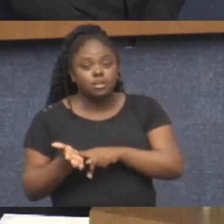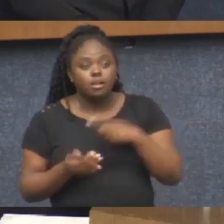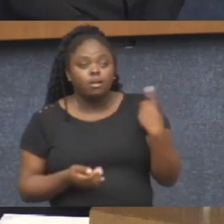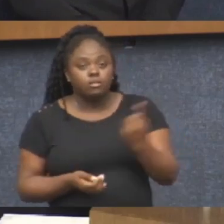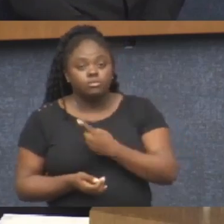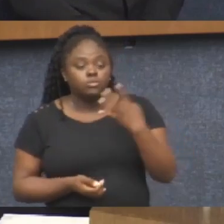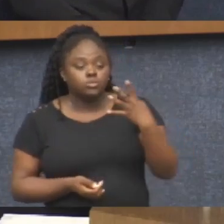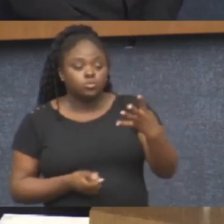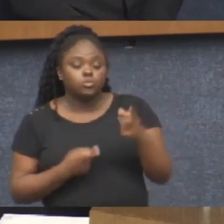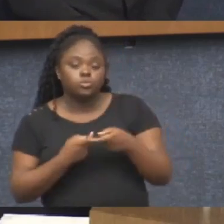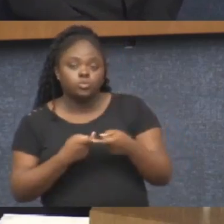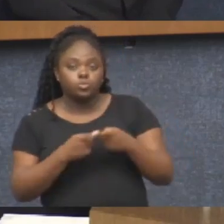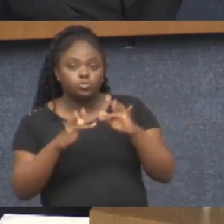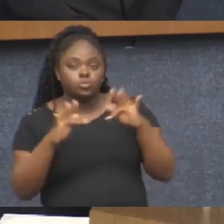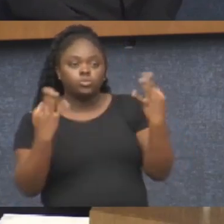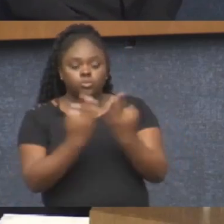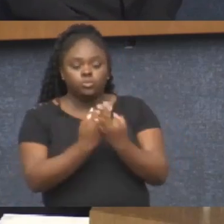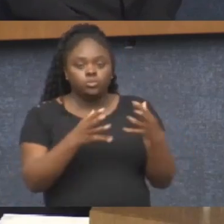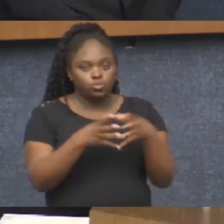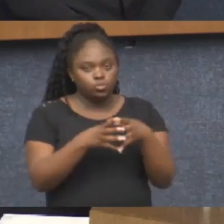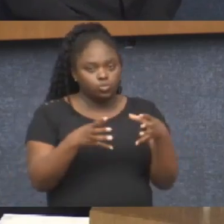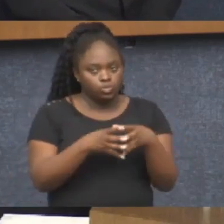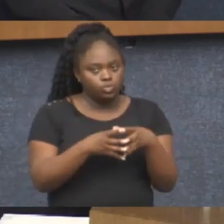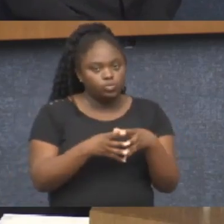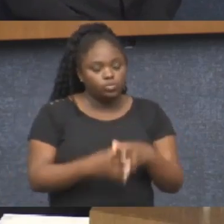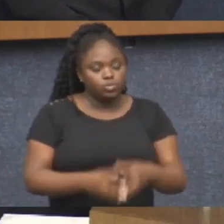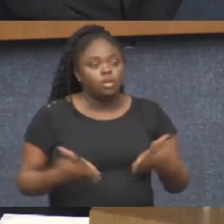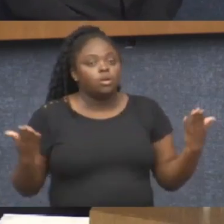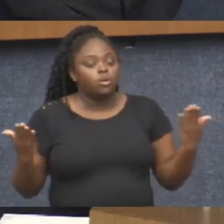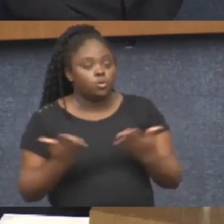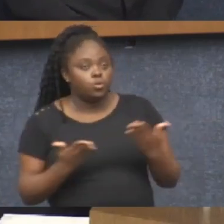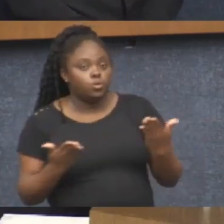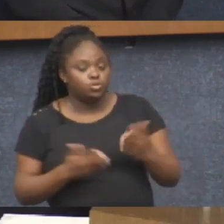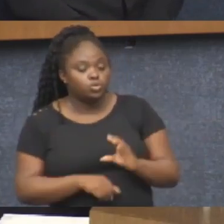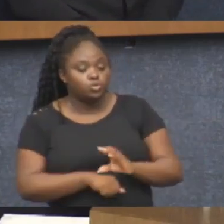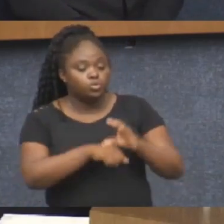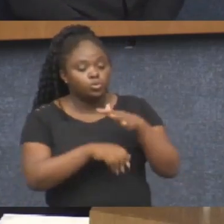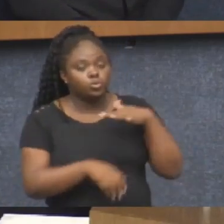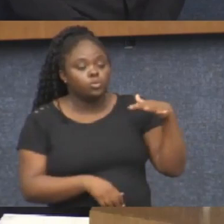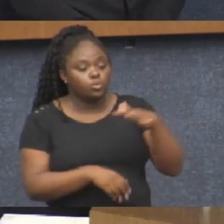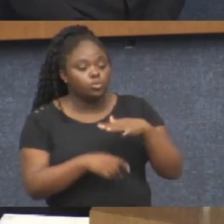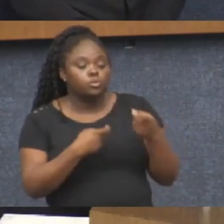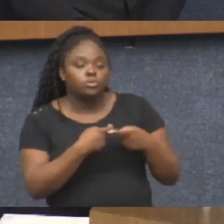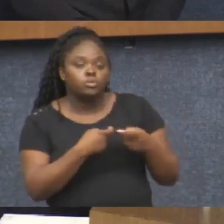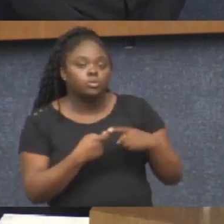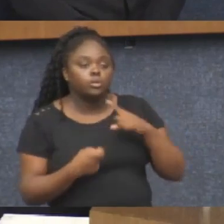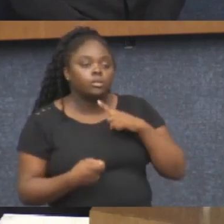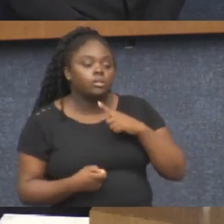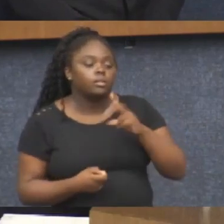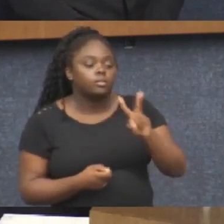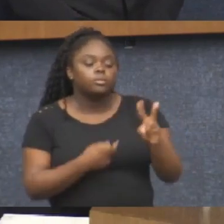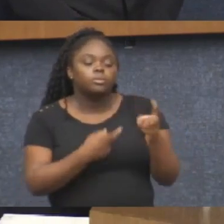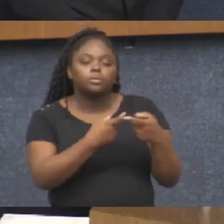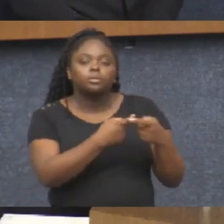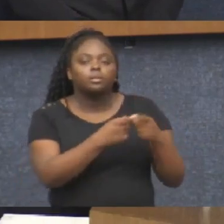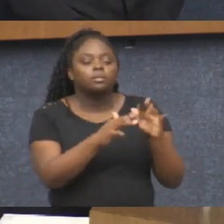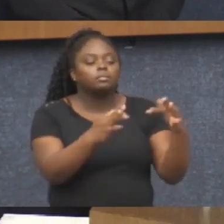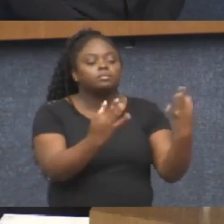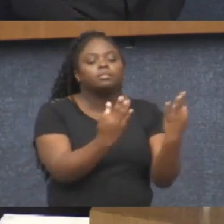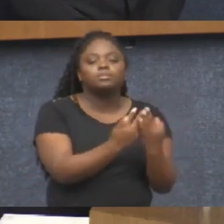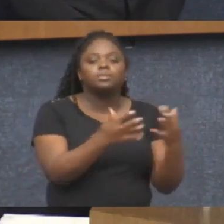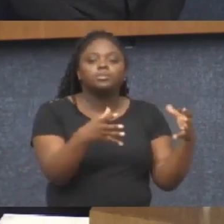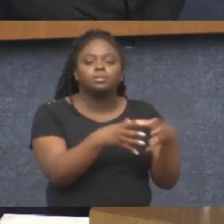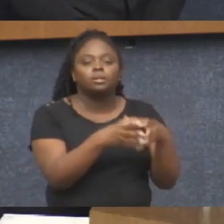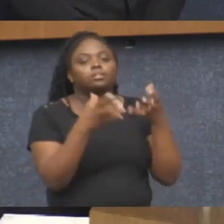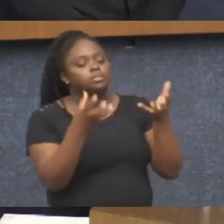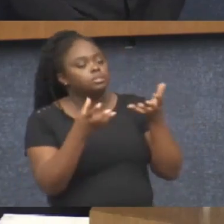4 médicos de família e comunidade. Hoje, no Conselho Regional de Medicina, nós temos 2 médicos de família e comunidade. A